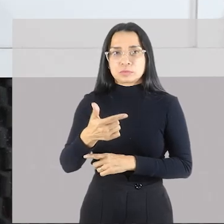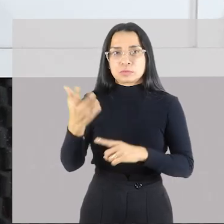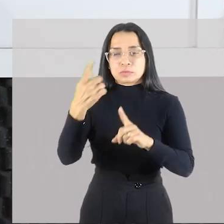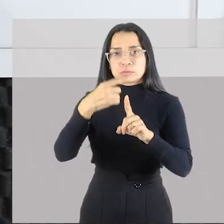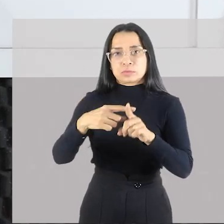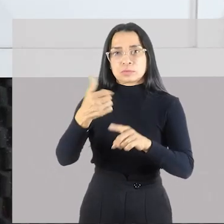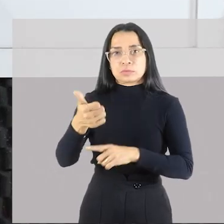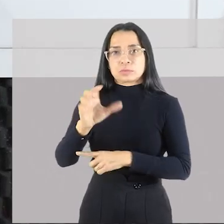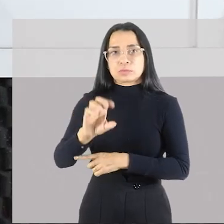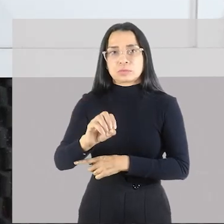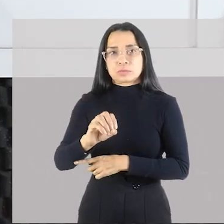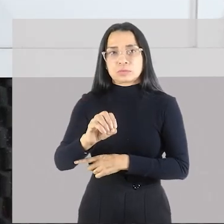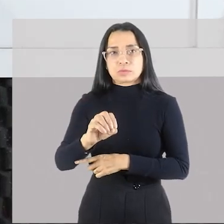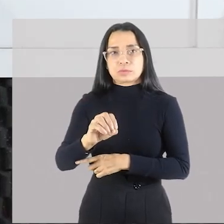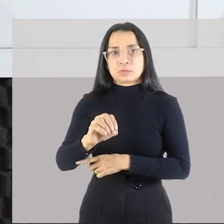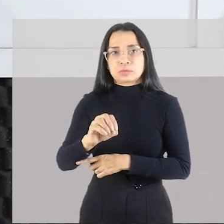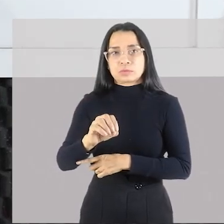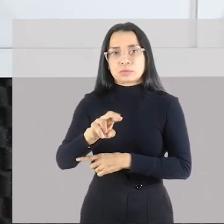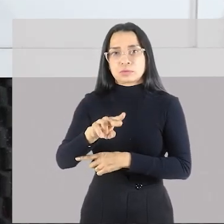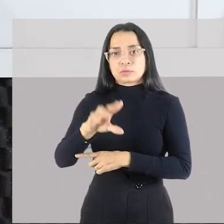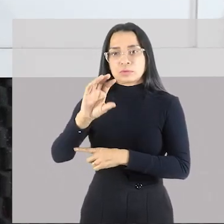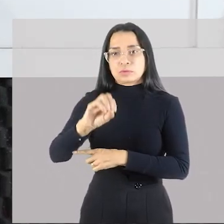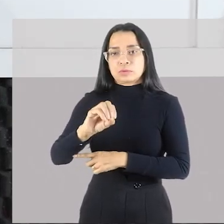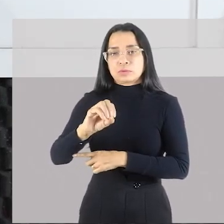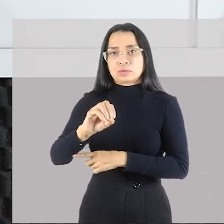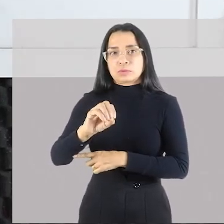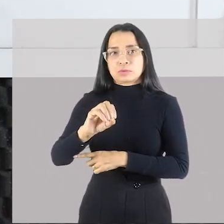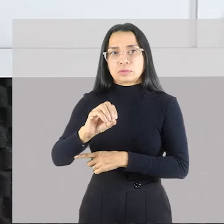mais 10, igual a 0.